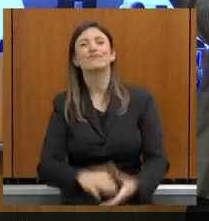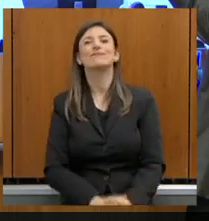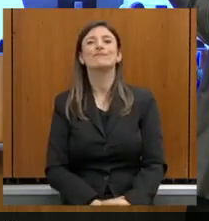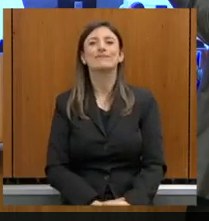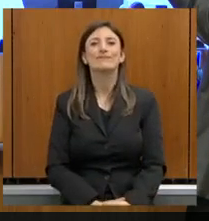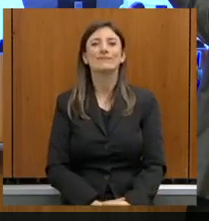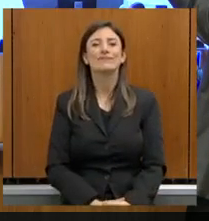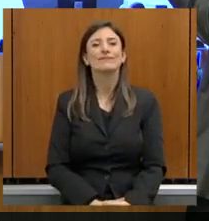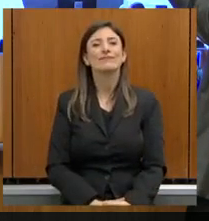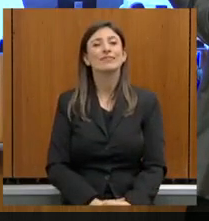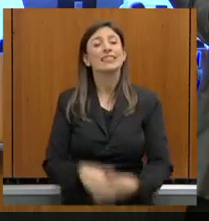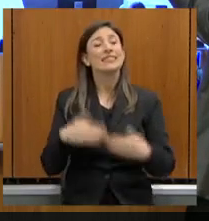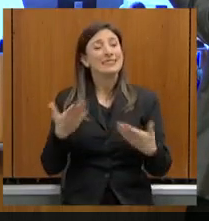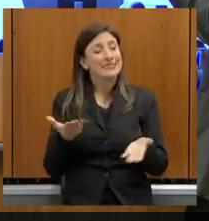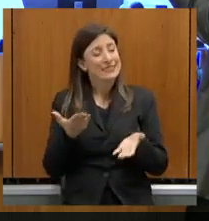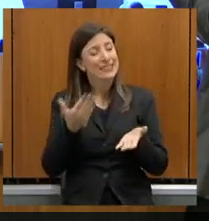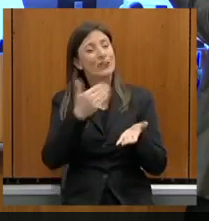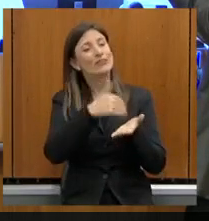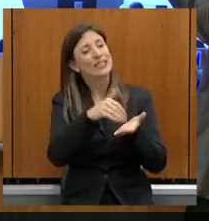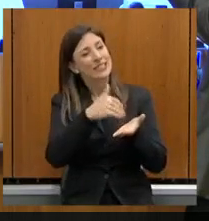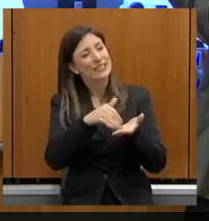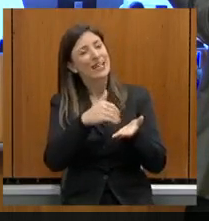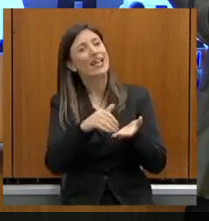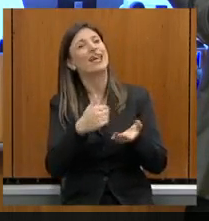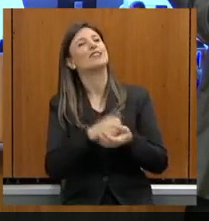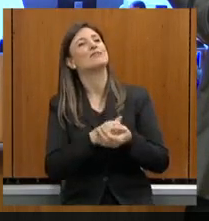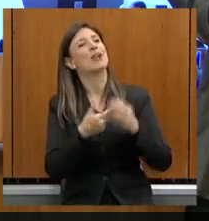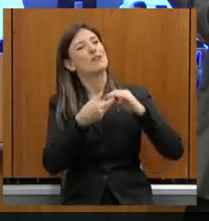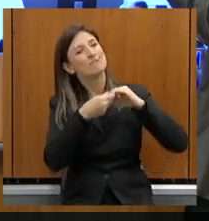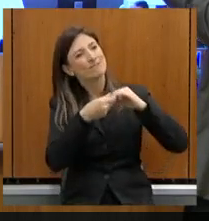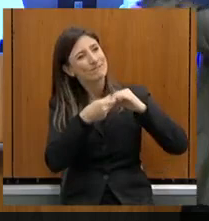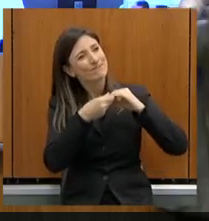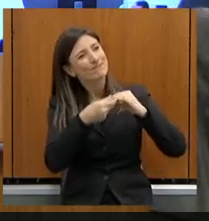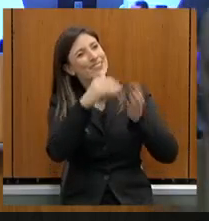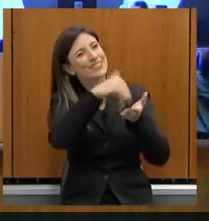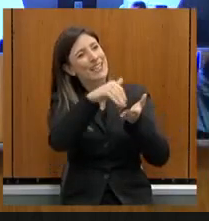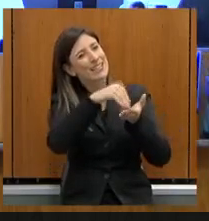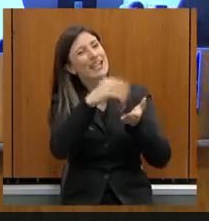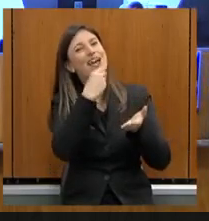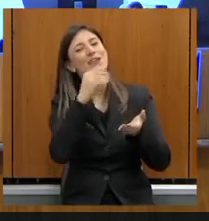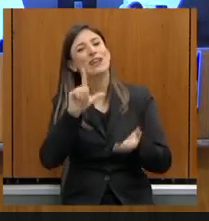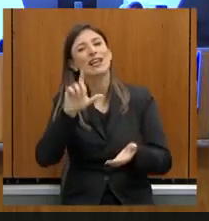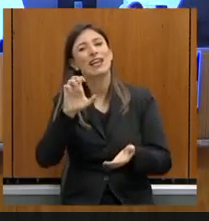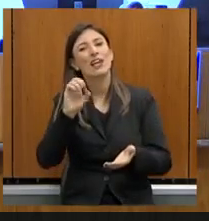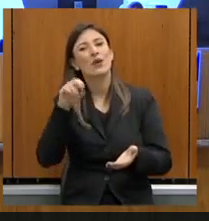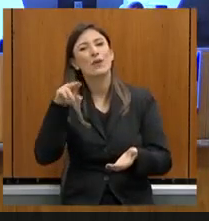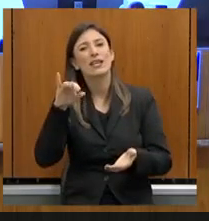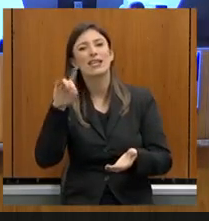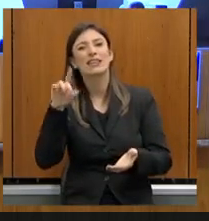secretário, ao cumprimentar o nosso secretário Leônidas, eu quero